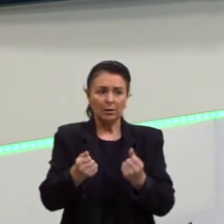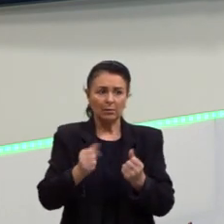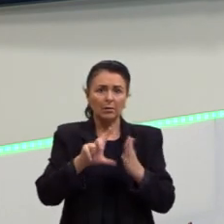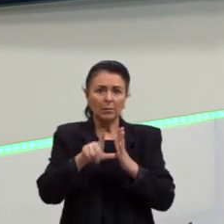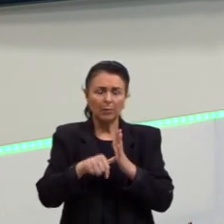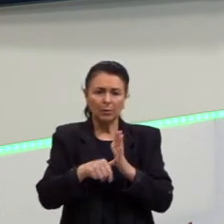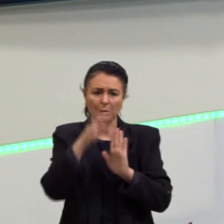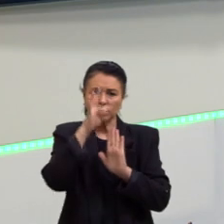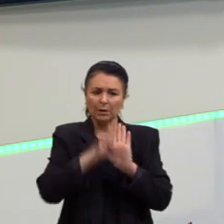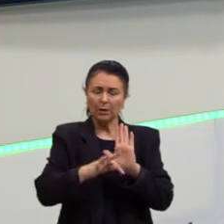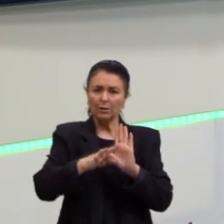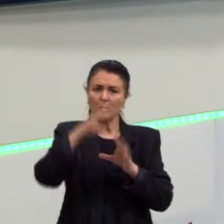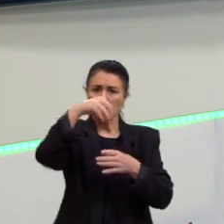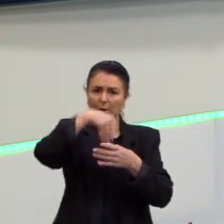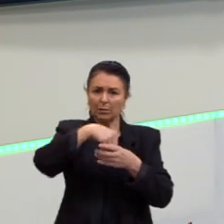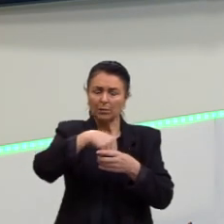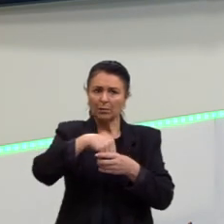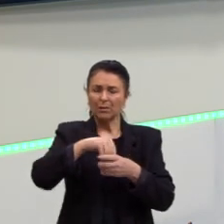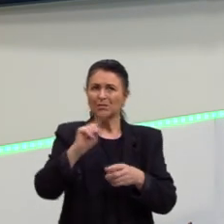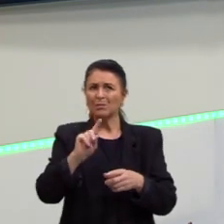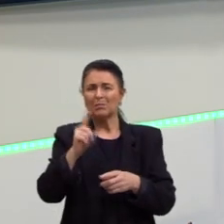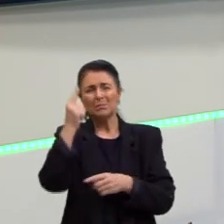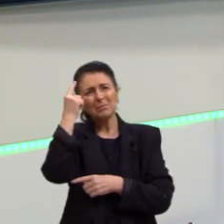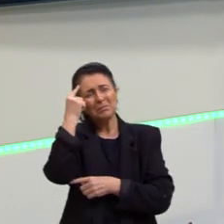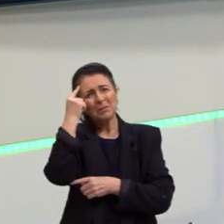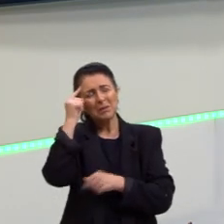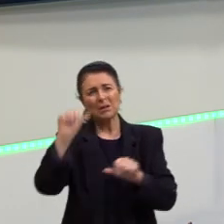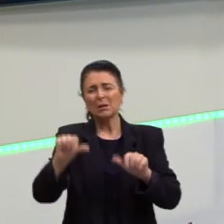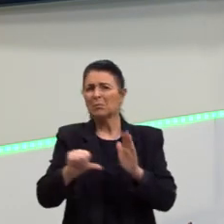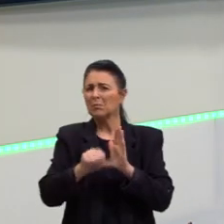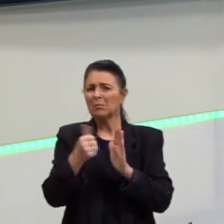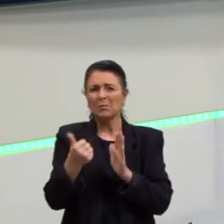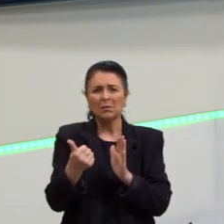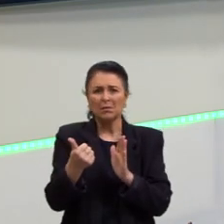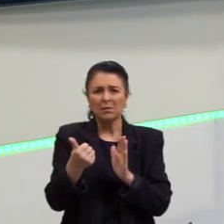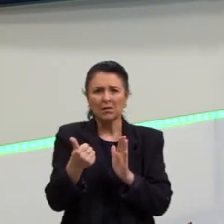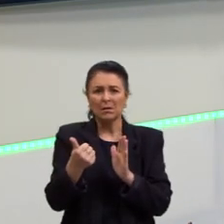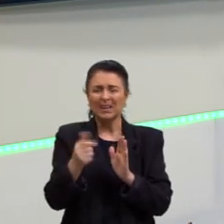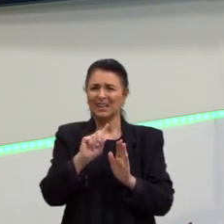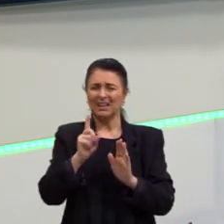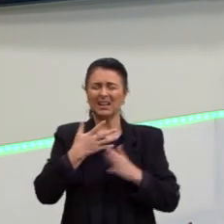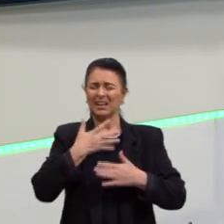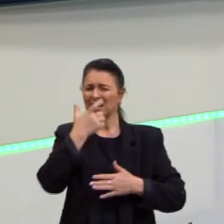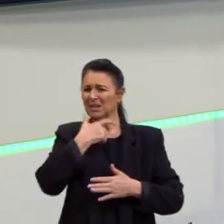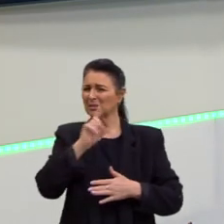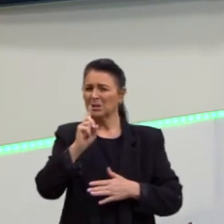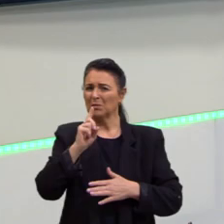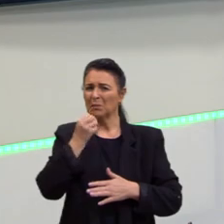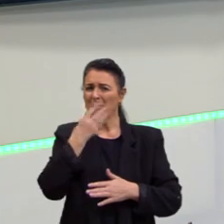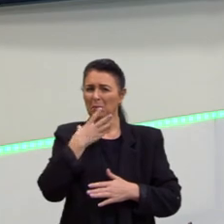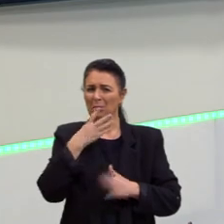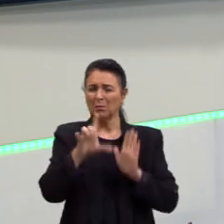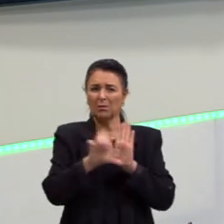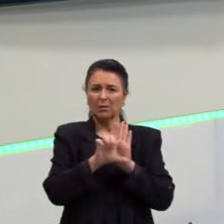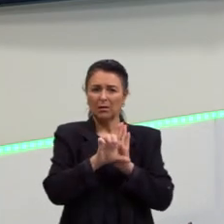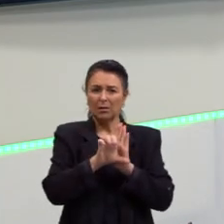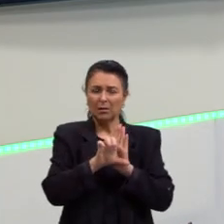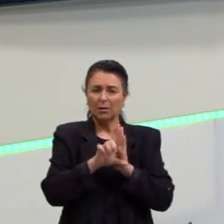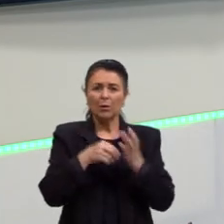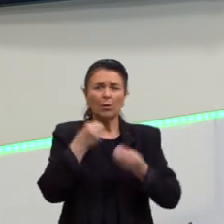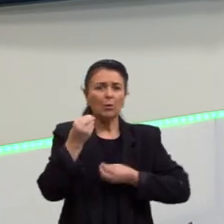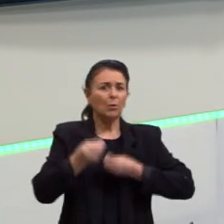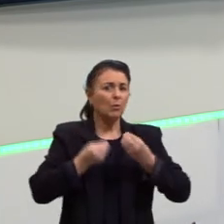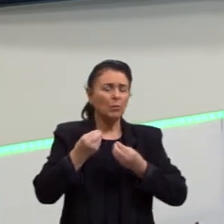o texto dissertativo-argumentativo isso acaba com a nota do texto dissertativo-argumentativo né Eu sou uma pessoa que tô